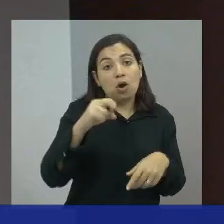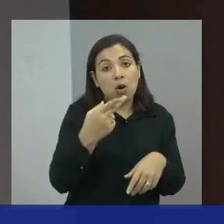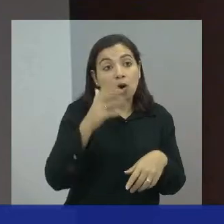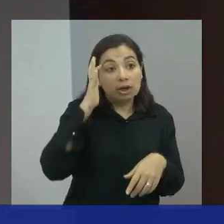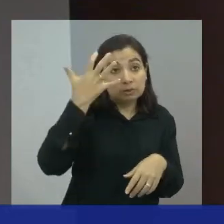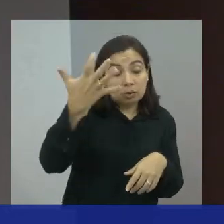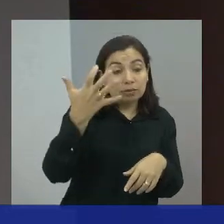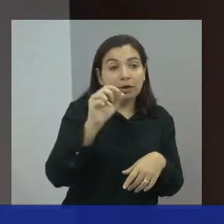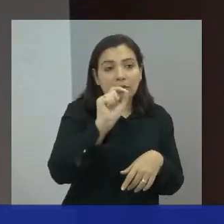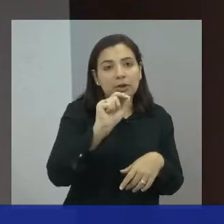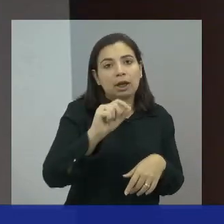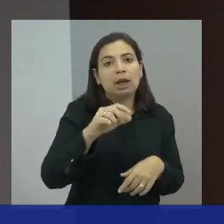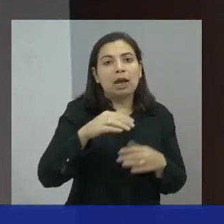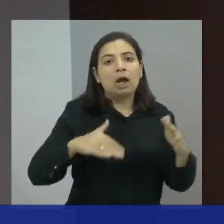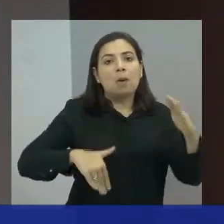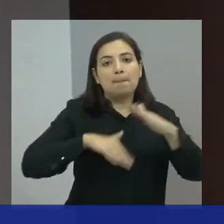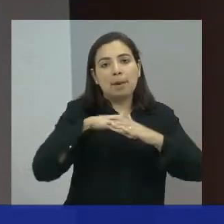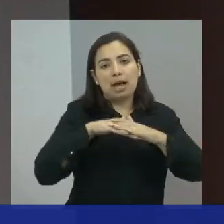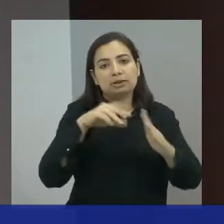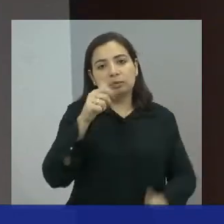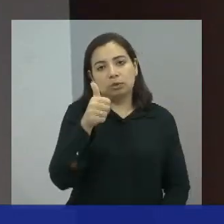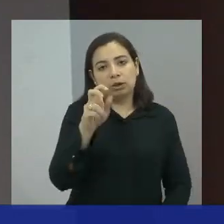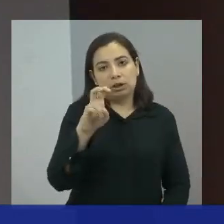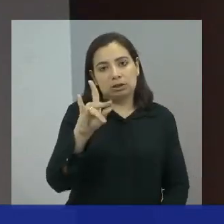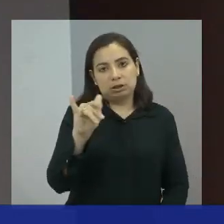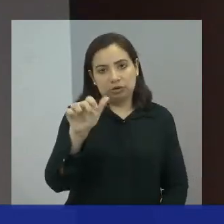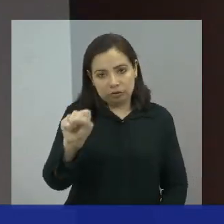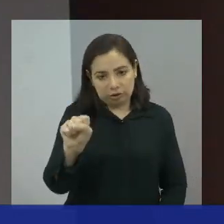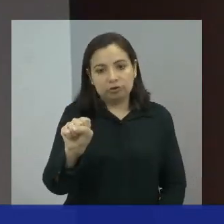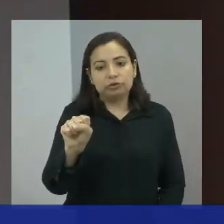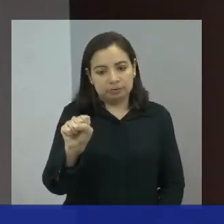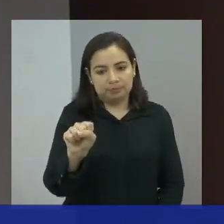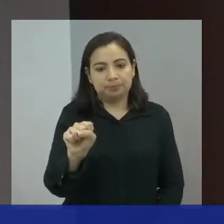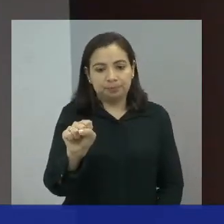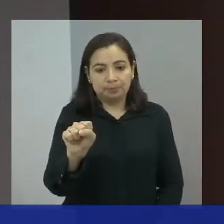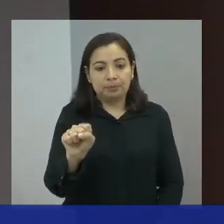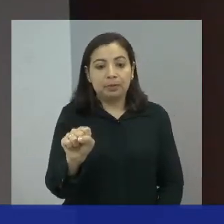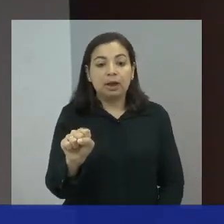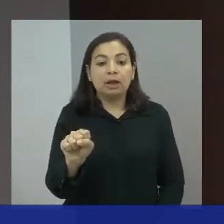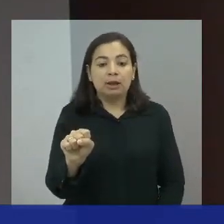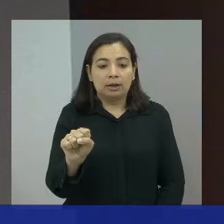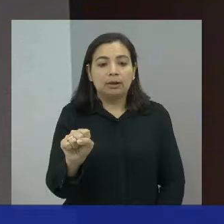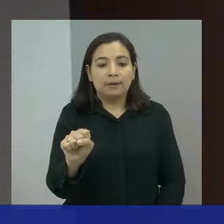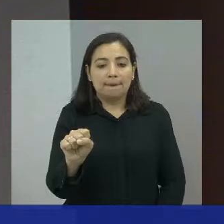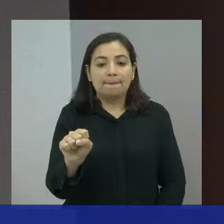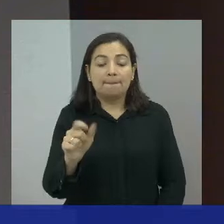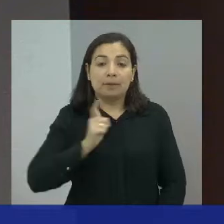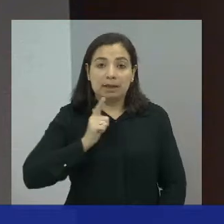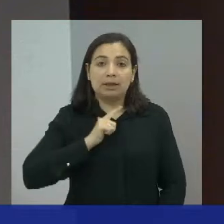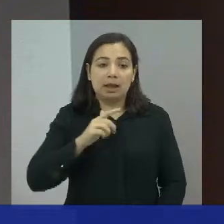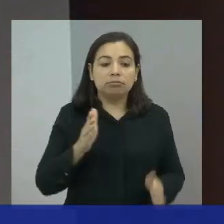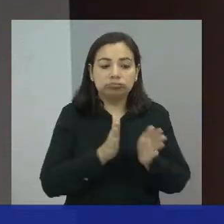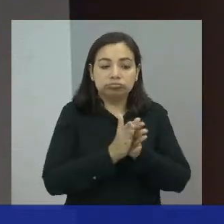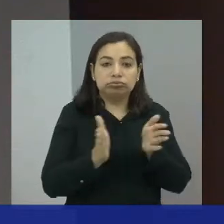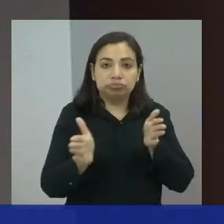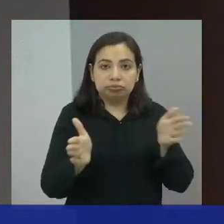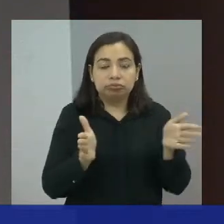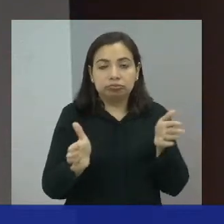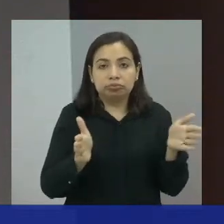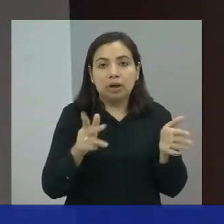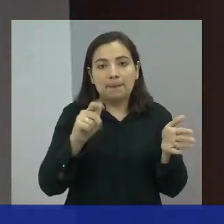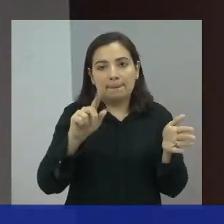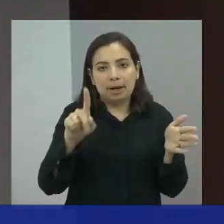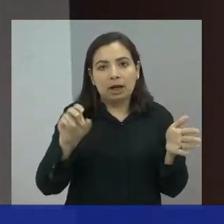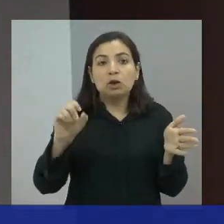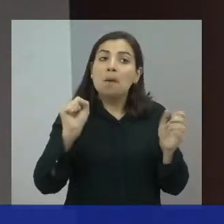15 dias. Há debate sobre esse prazo. Há debate sobre esse prazo. Esse prazo pode ser maior, a gente entende até